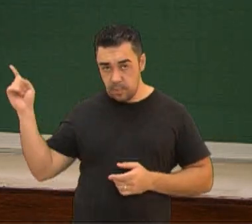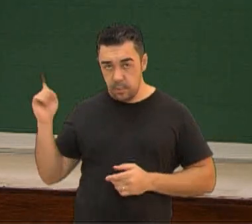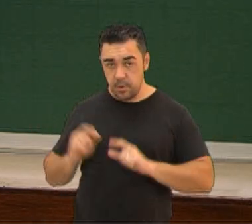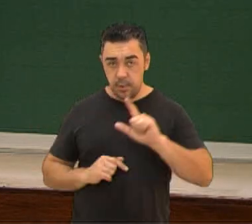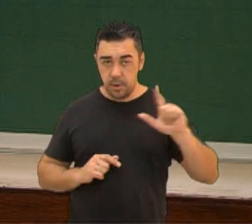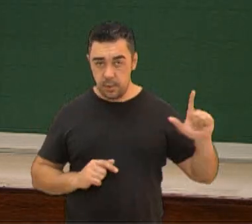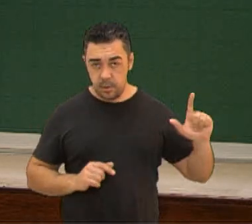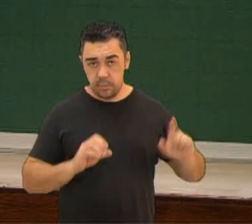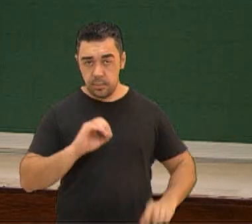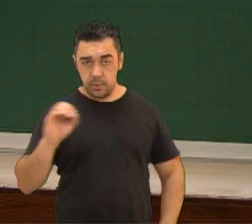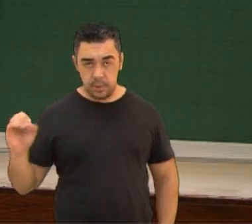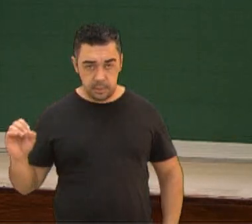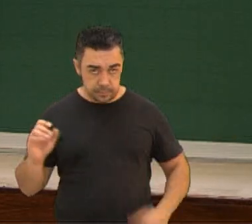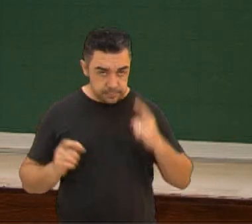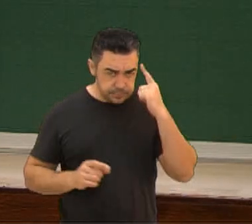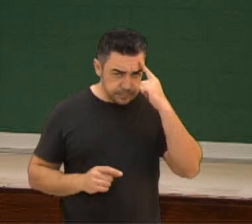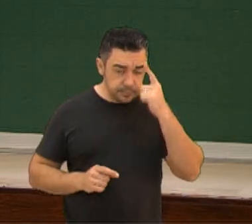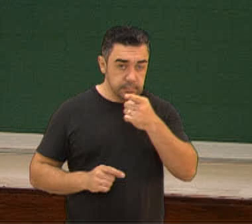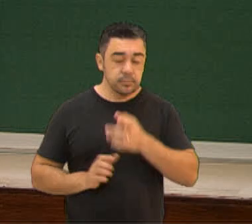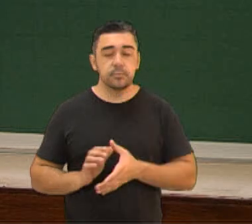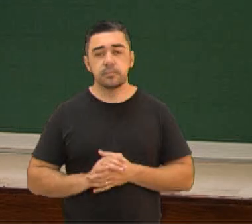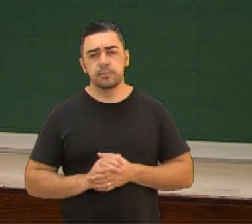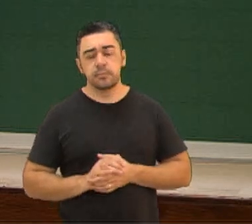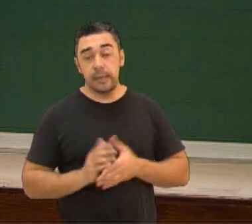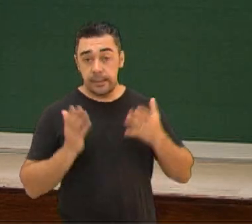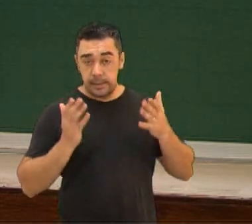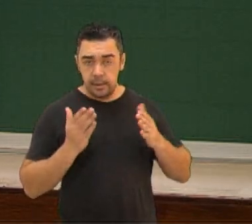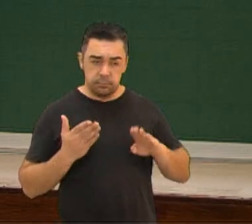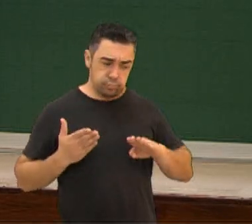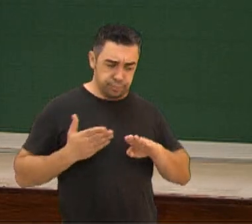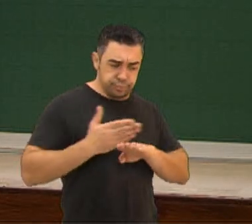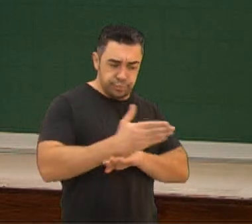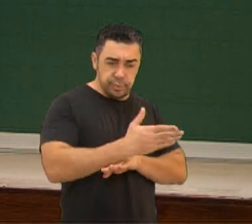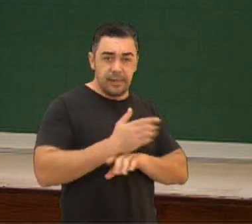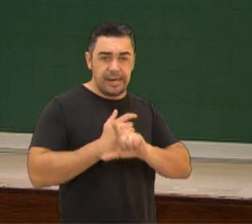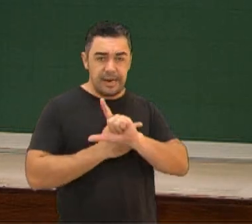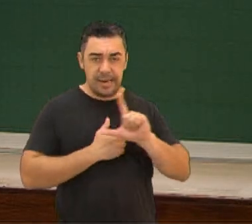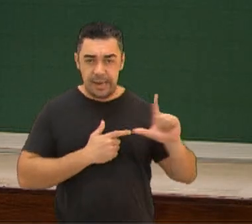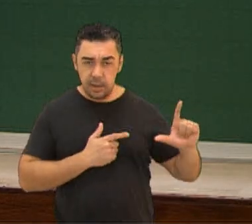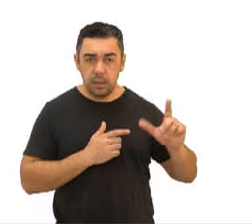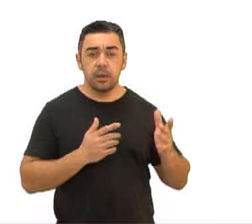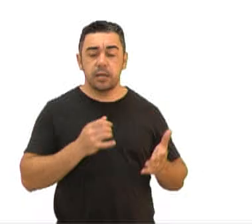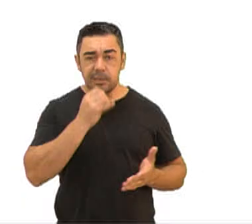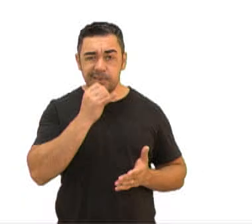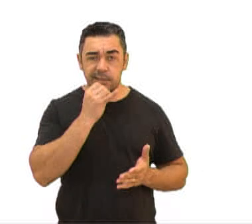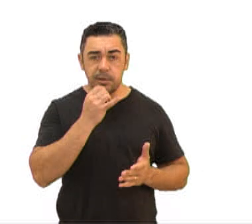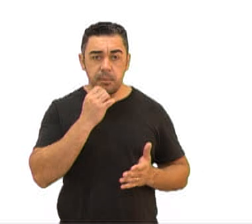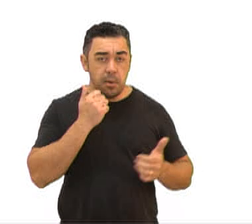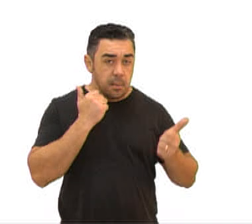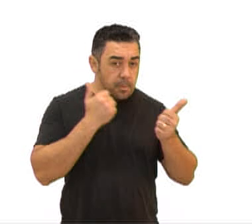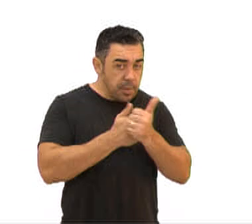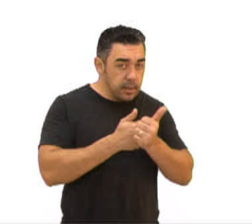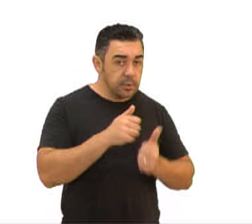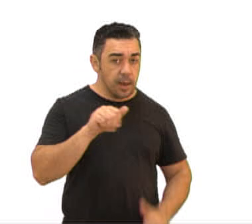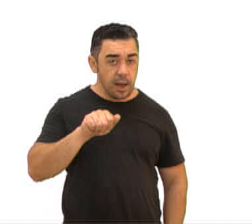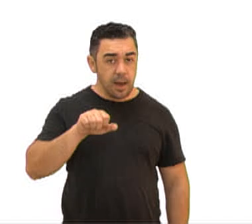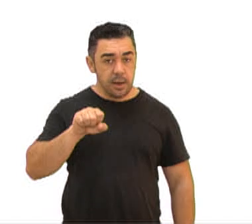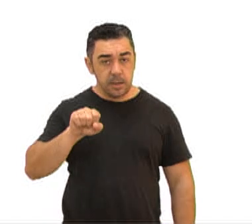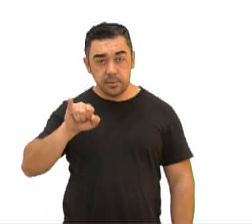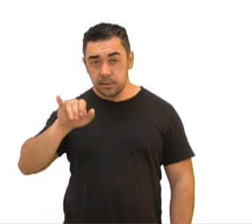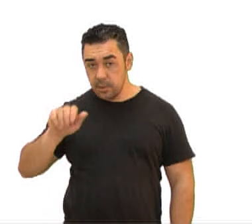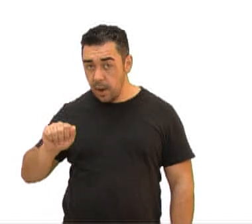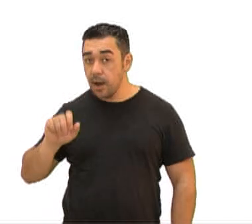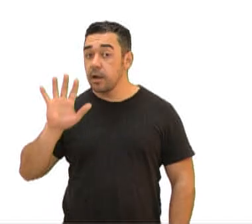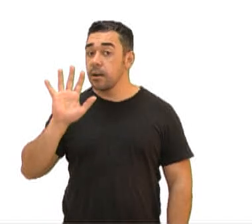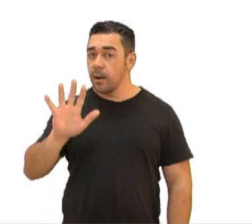leste, oeste. Enquanto eles pretendiam então ir para leste, chegando na Ásia,